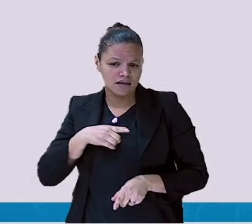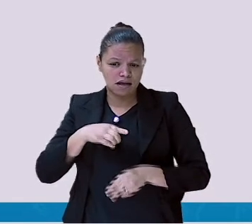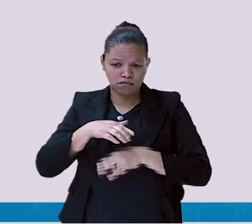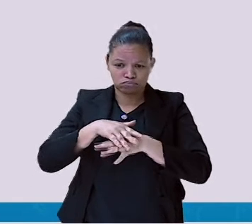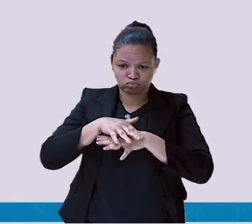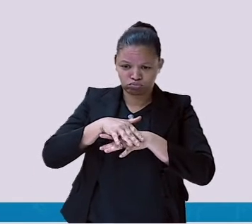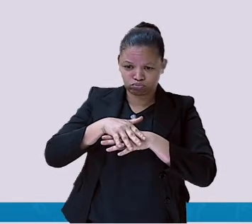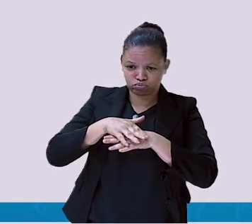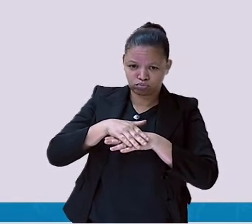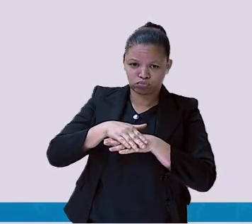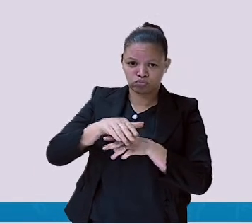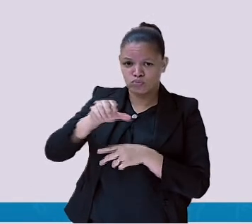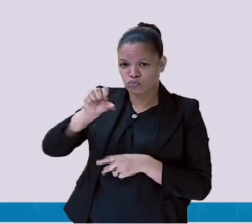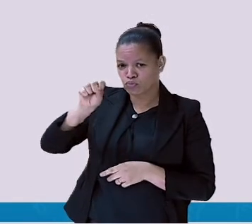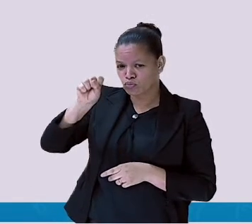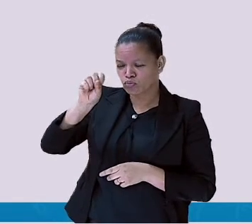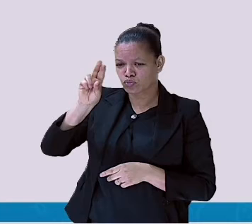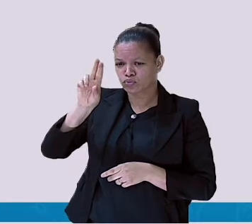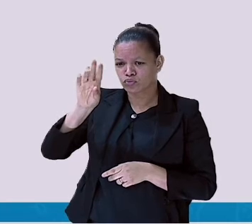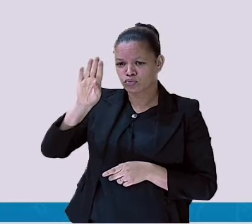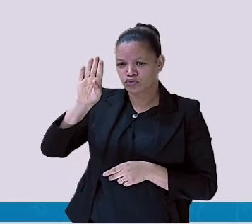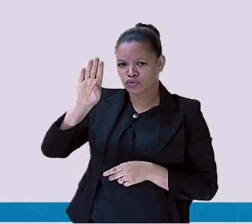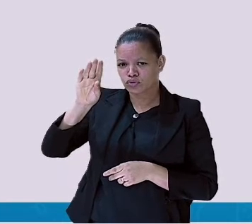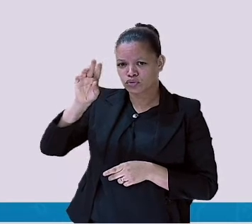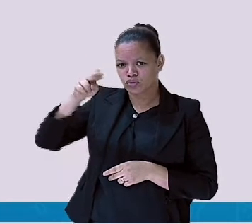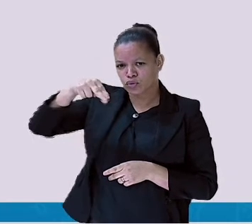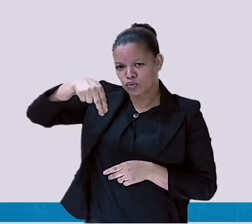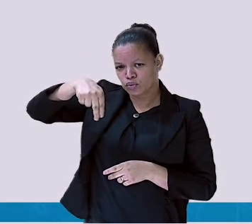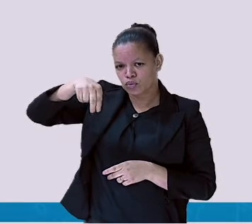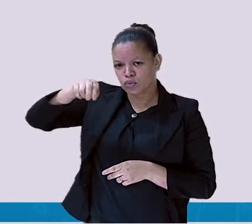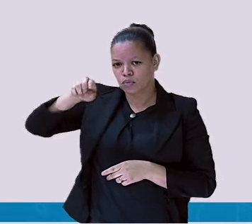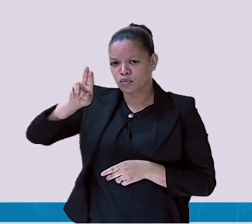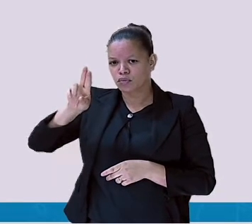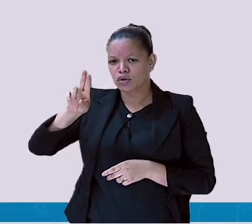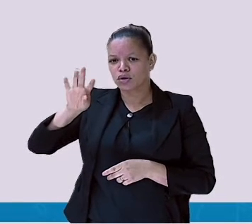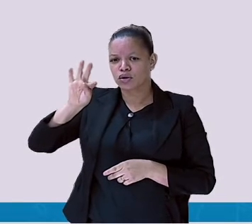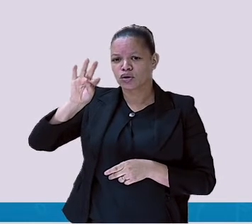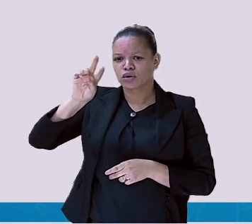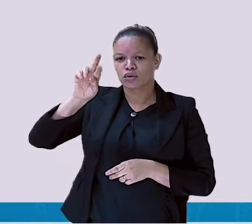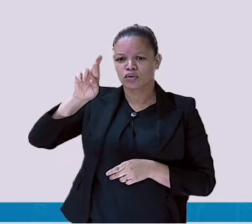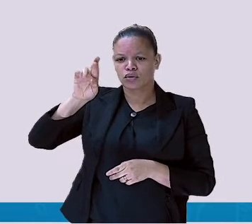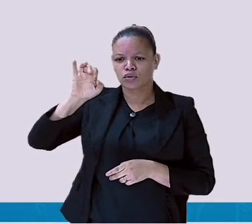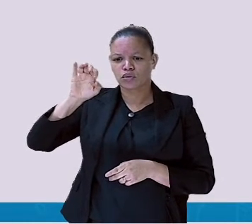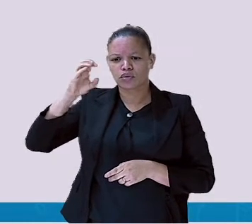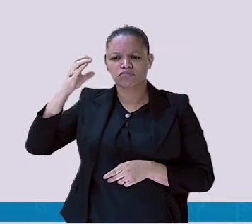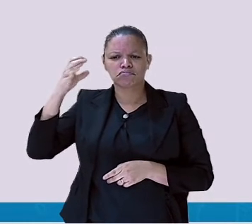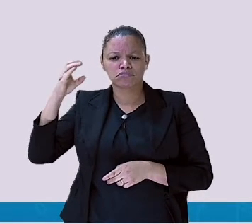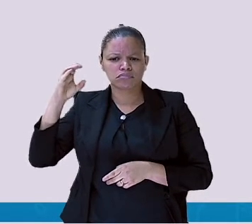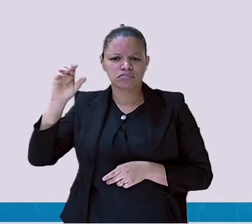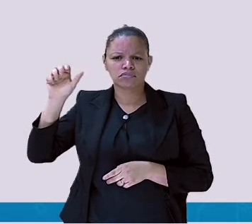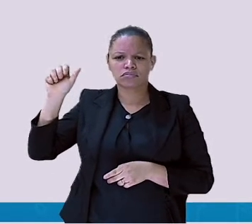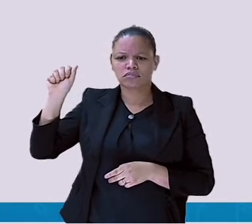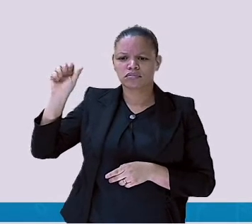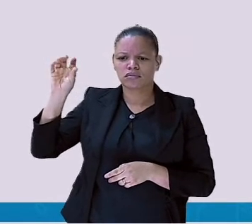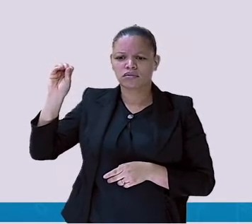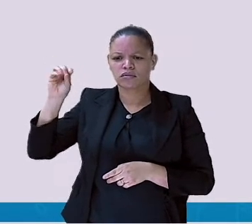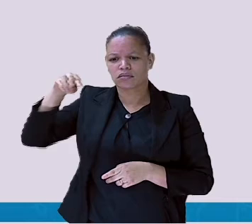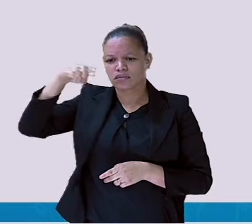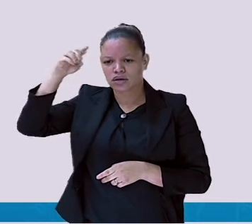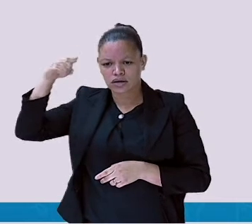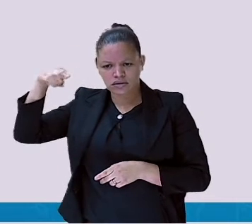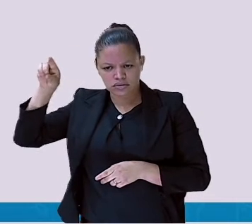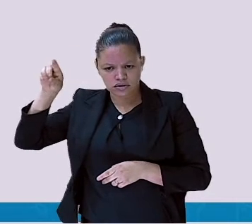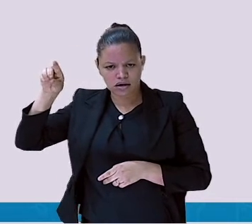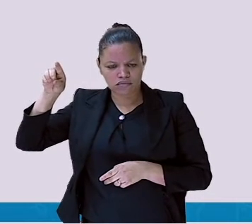infância, mas também acontece na meia-idade, né? A parte aí